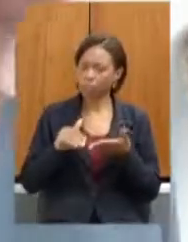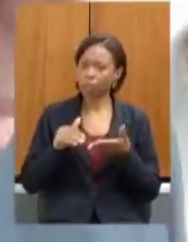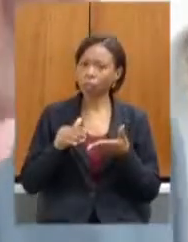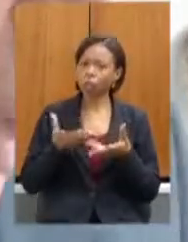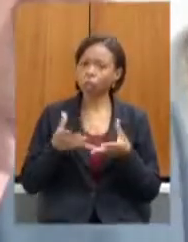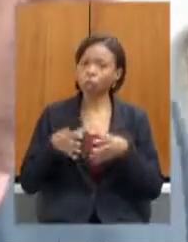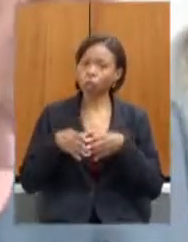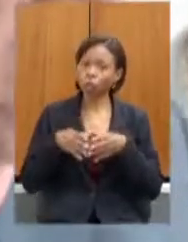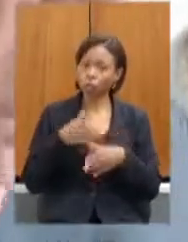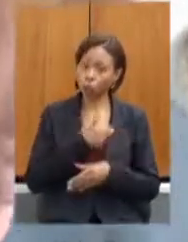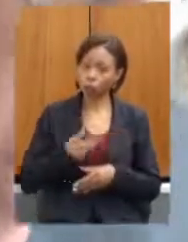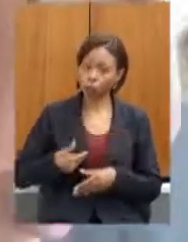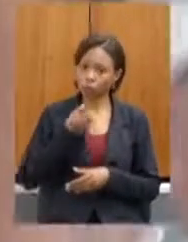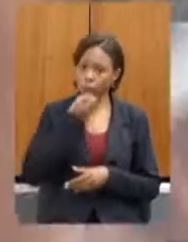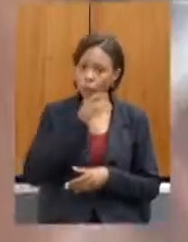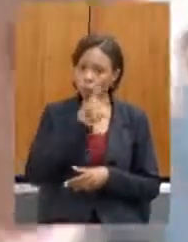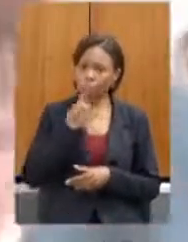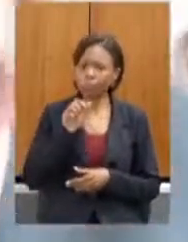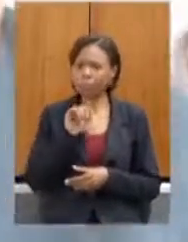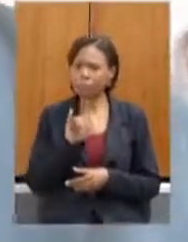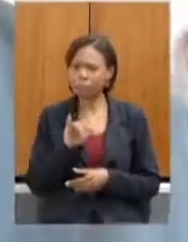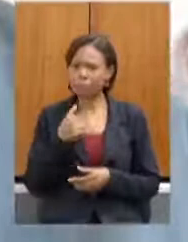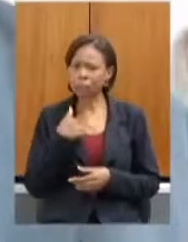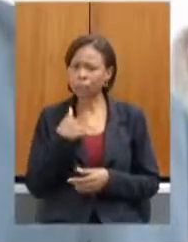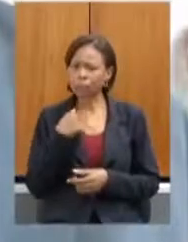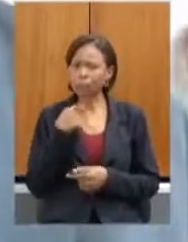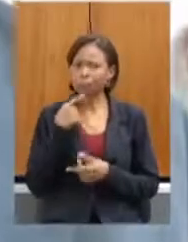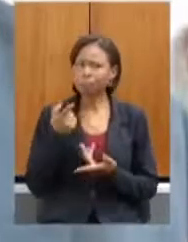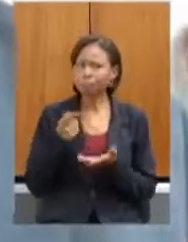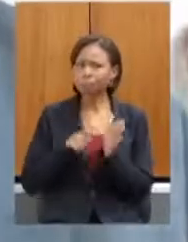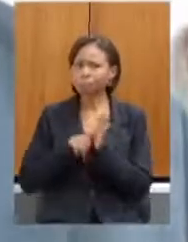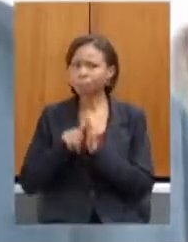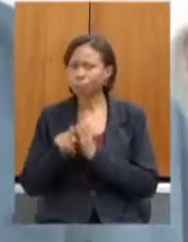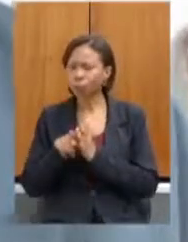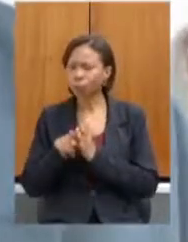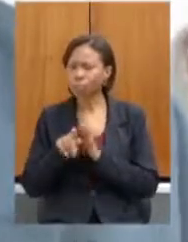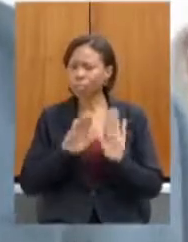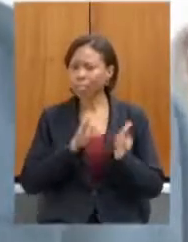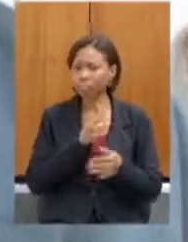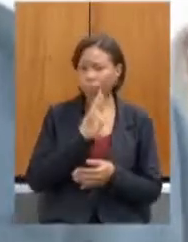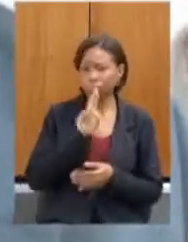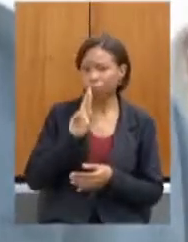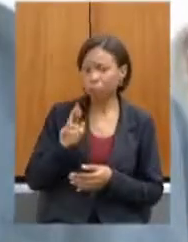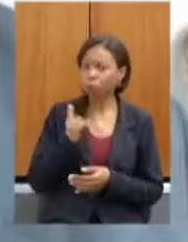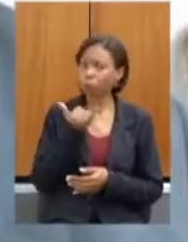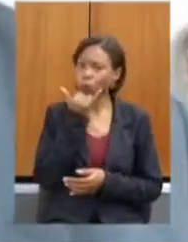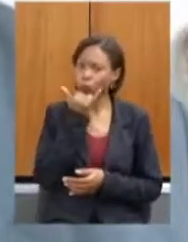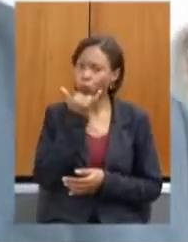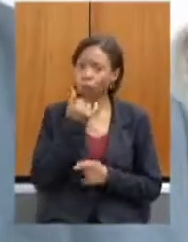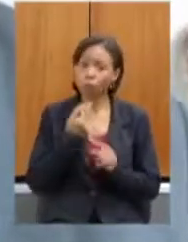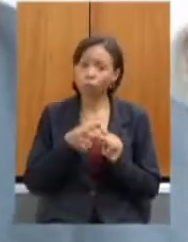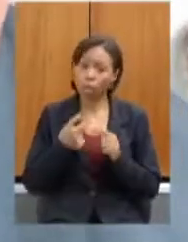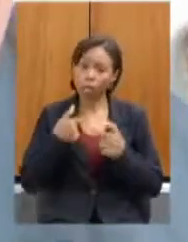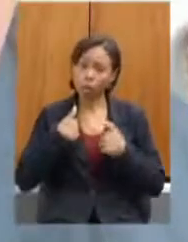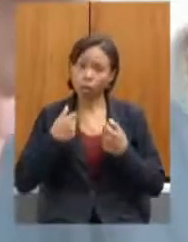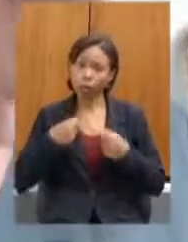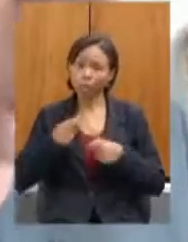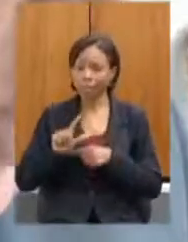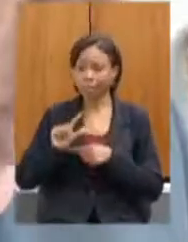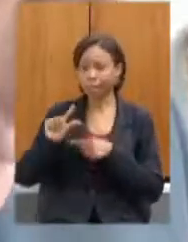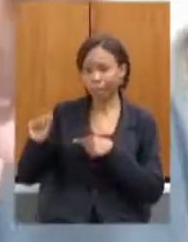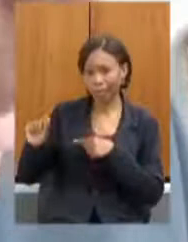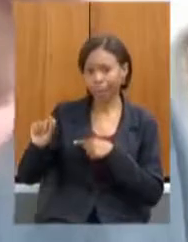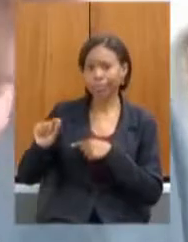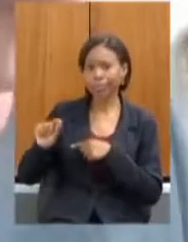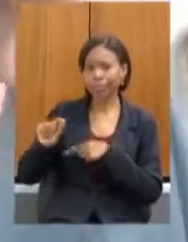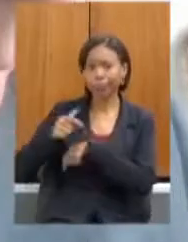eu peço desculpa se por acaso alguma pergunta que eu venha fazer já tenha sido respondido tem como diz Presidente eu tive que me ausentar por